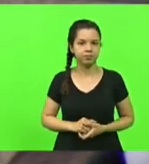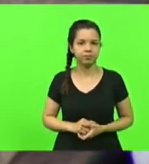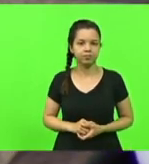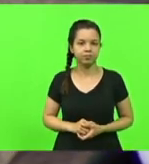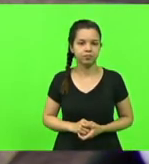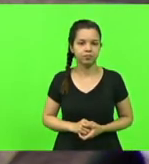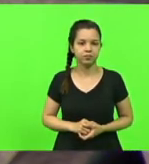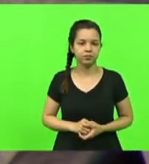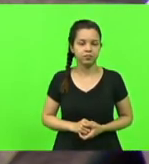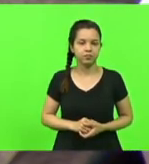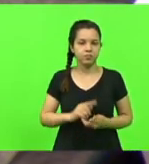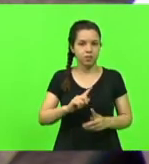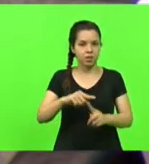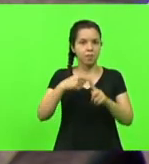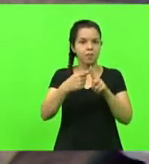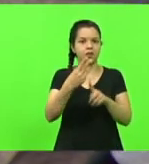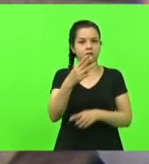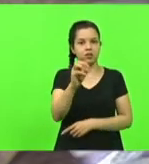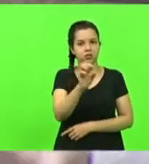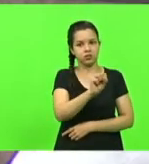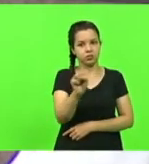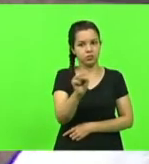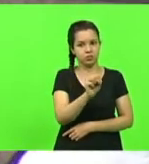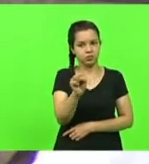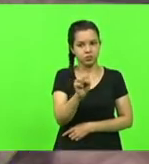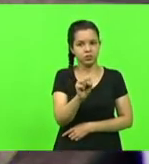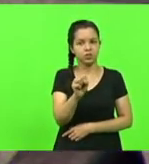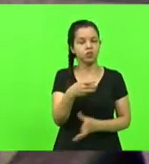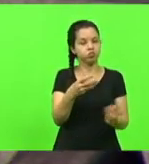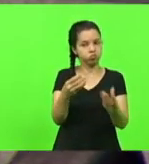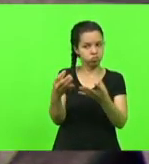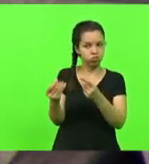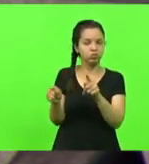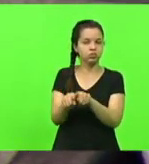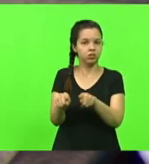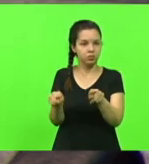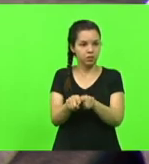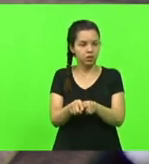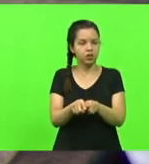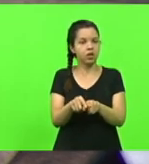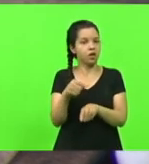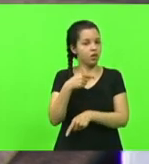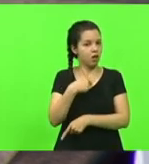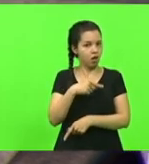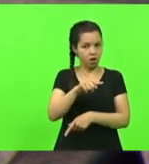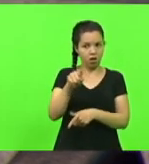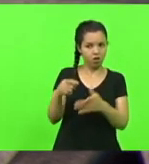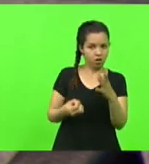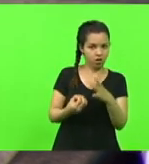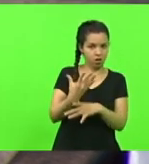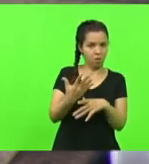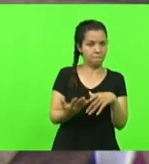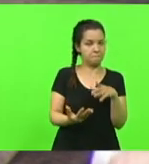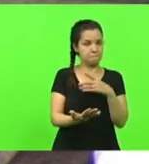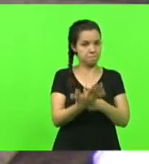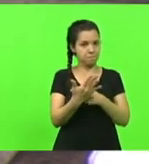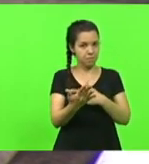Mais 30 segundos, deputado. E a maioria, sim, o fará. Então, ninguém está criando nenhum benefício.